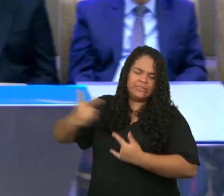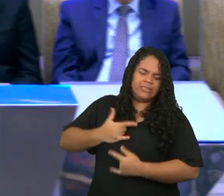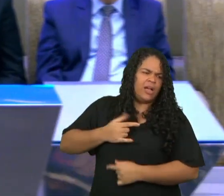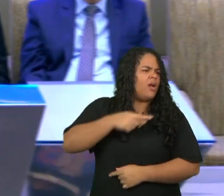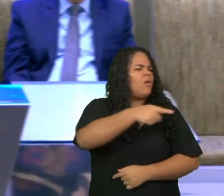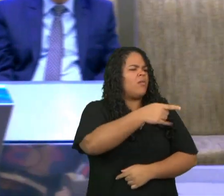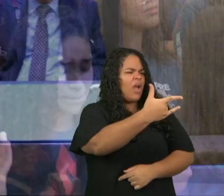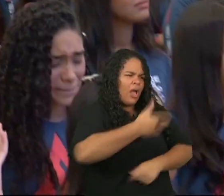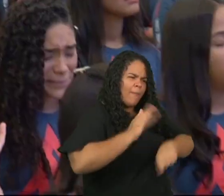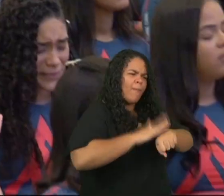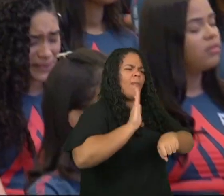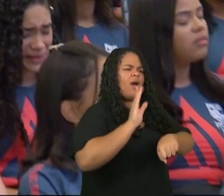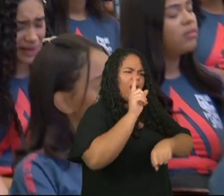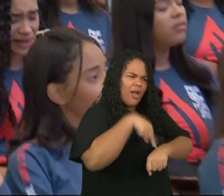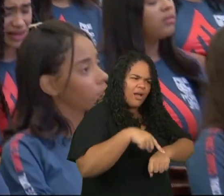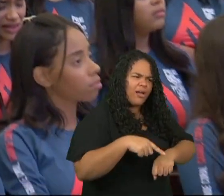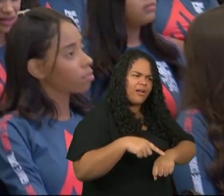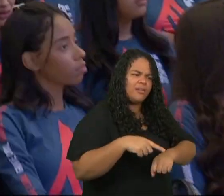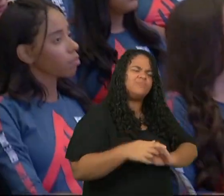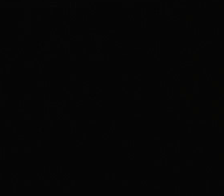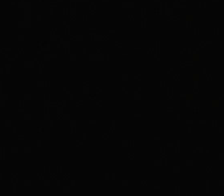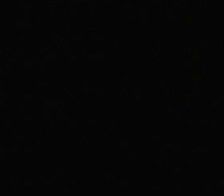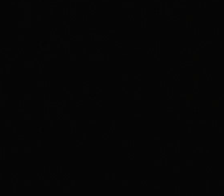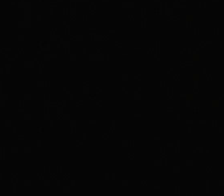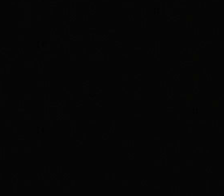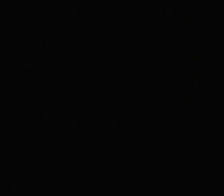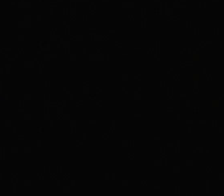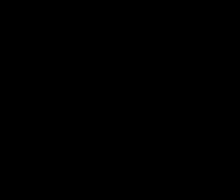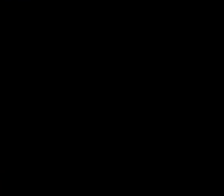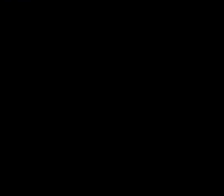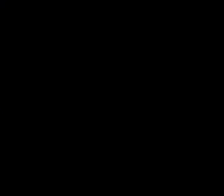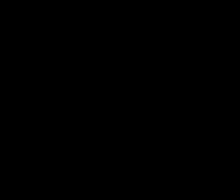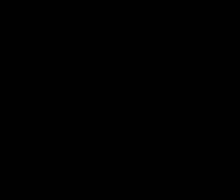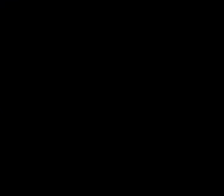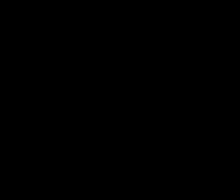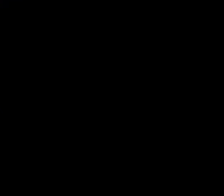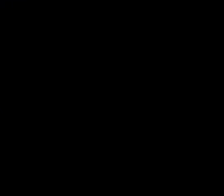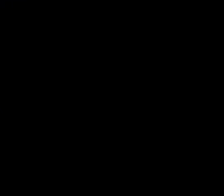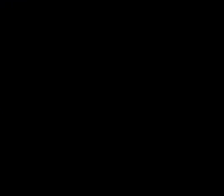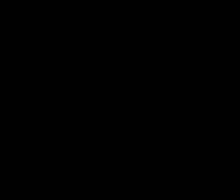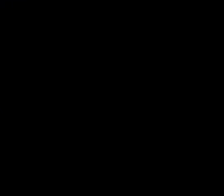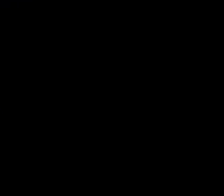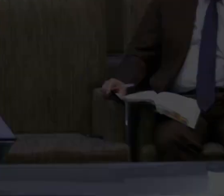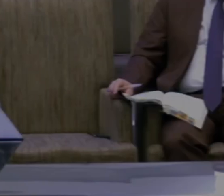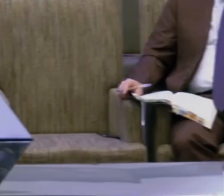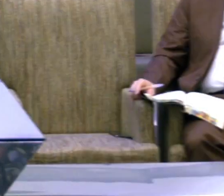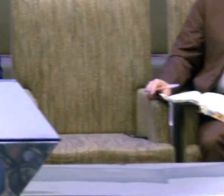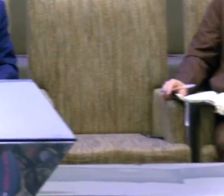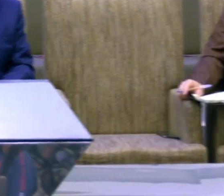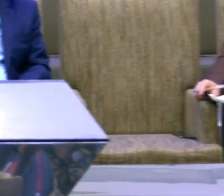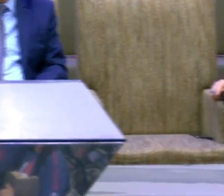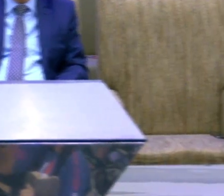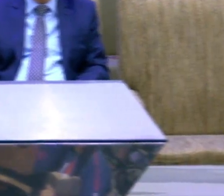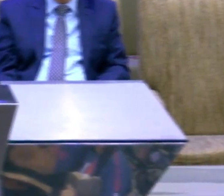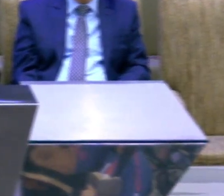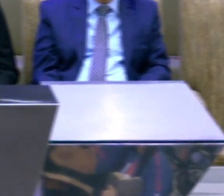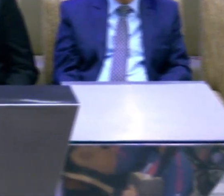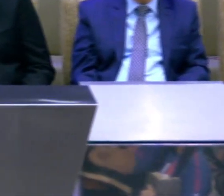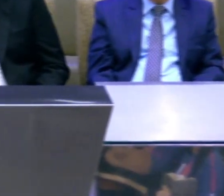Jesus estava dizendo assim: Pedro, tu estás pronto, se preocupe não. Vai, vai, vai, vai.